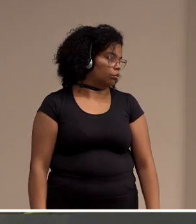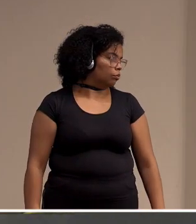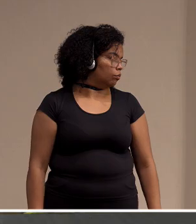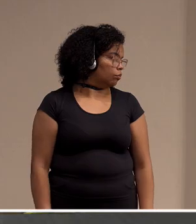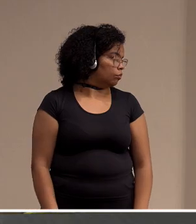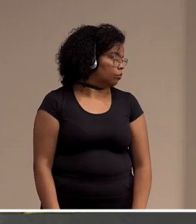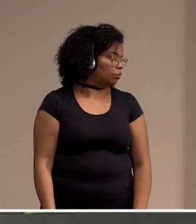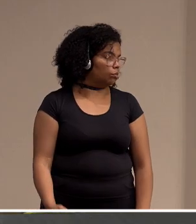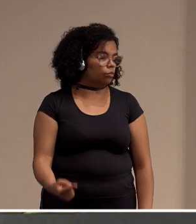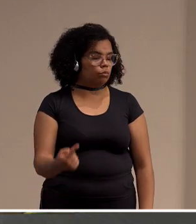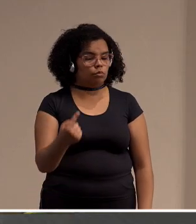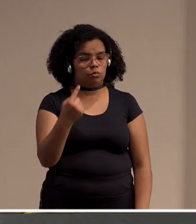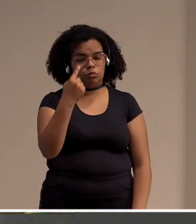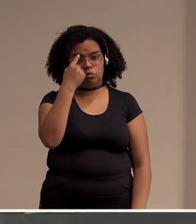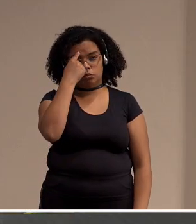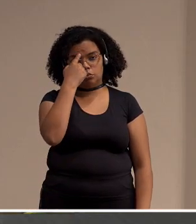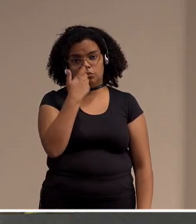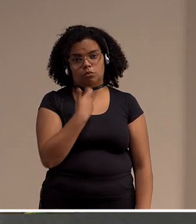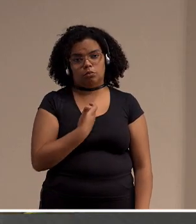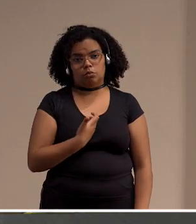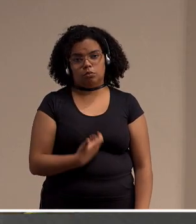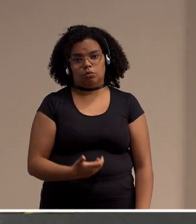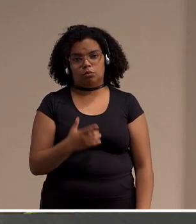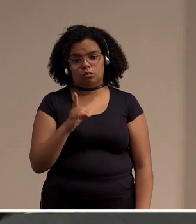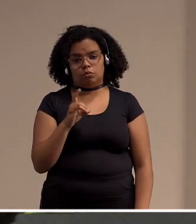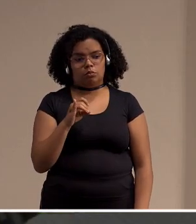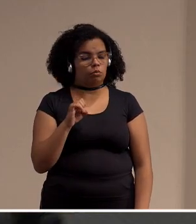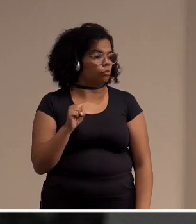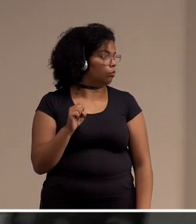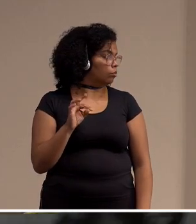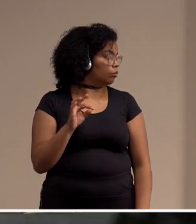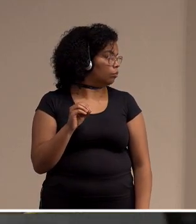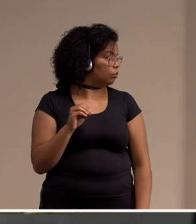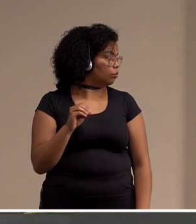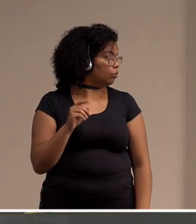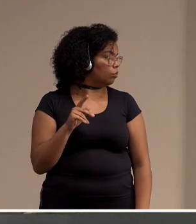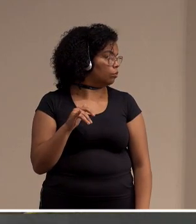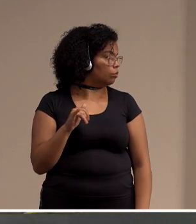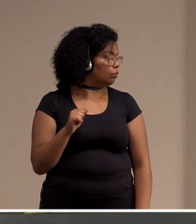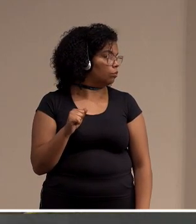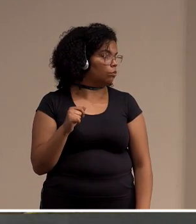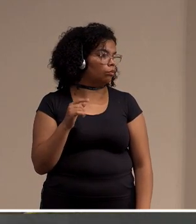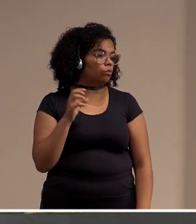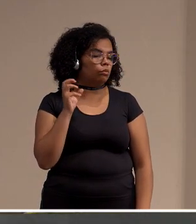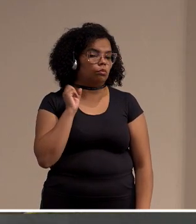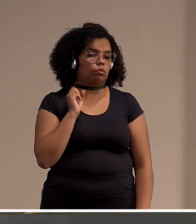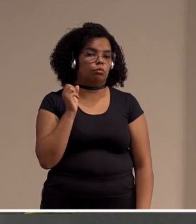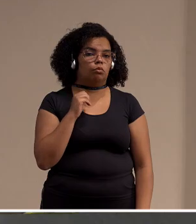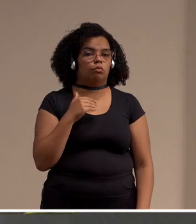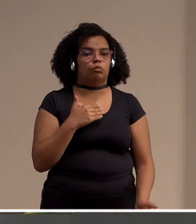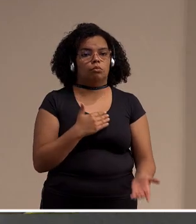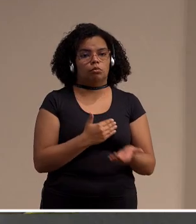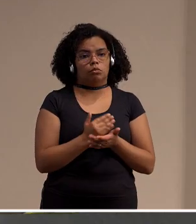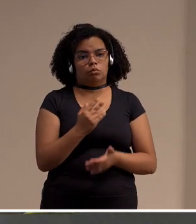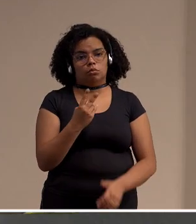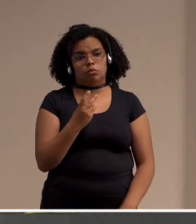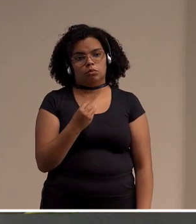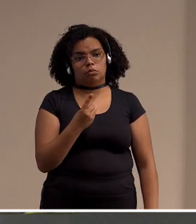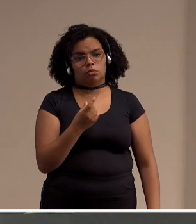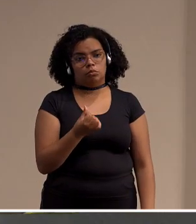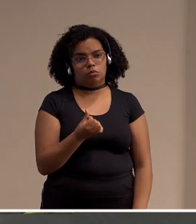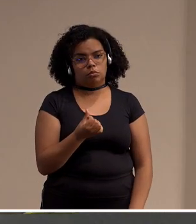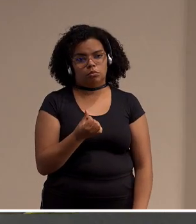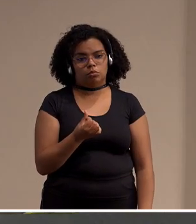que o Joca falou agora, dessa palavra distopia que a gente escuta, acho que basicamente, talvez desde 2016, a gente está